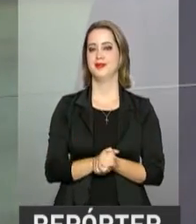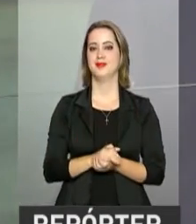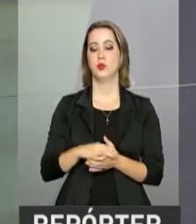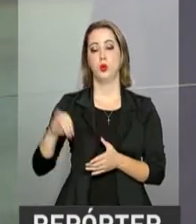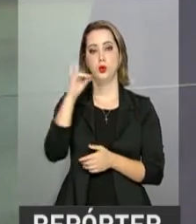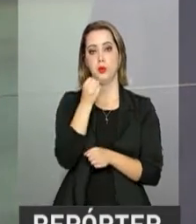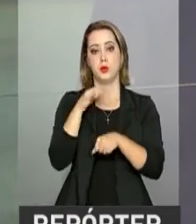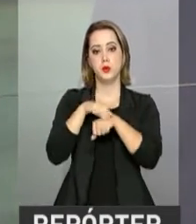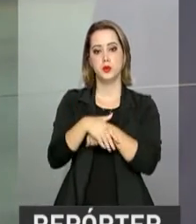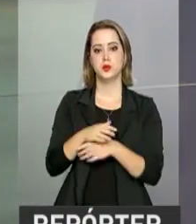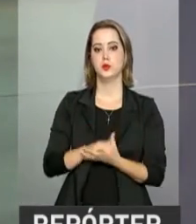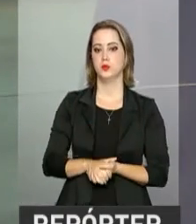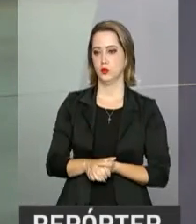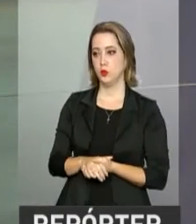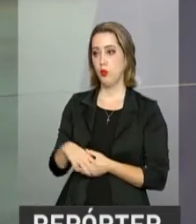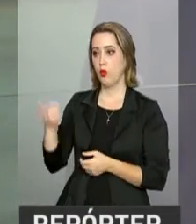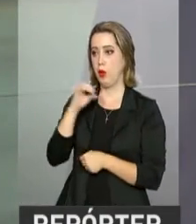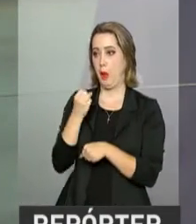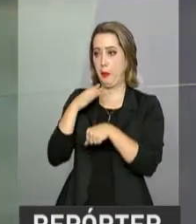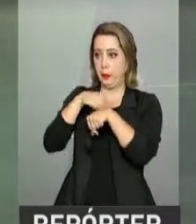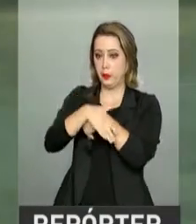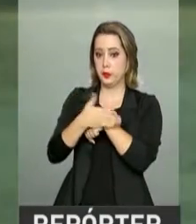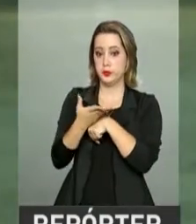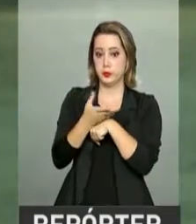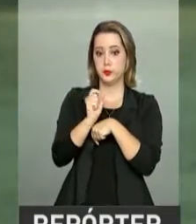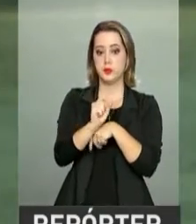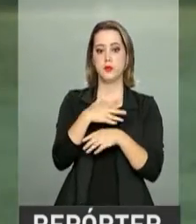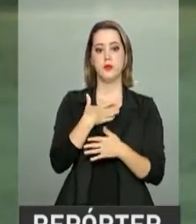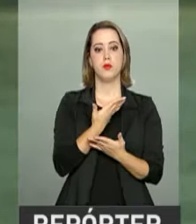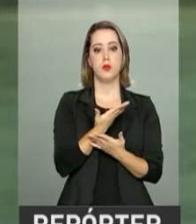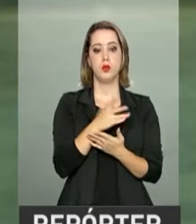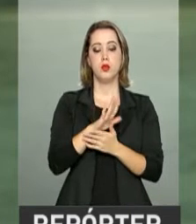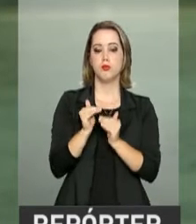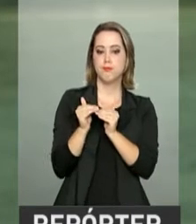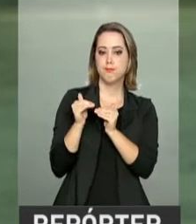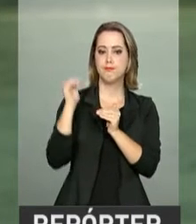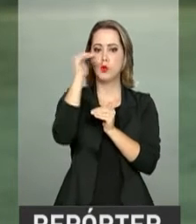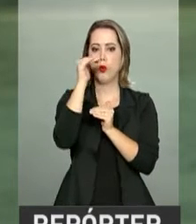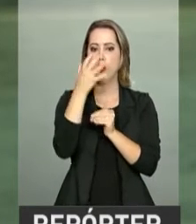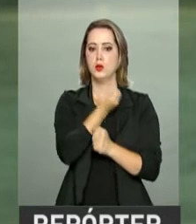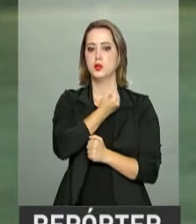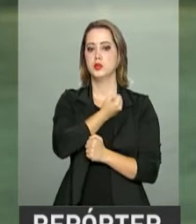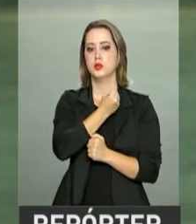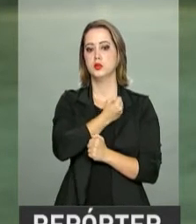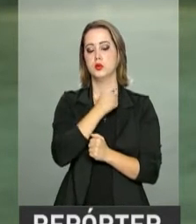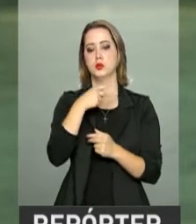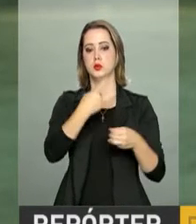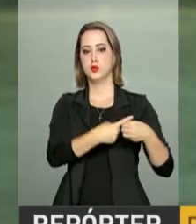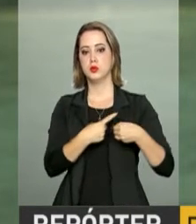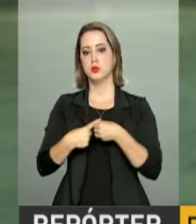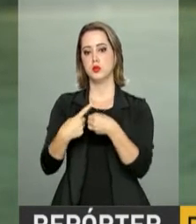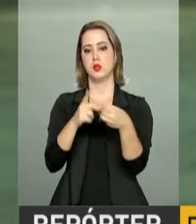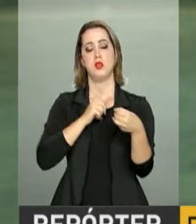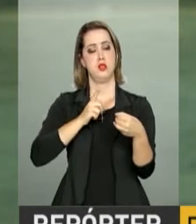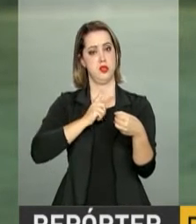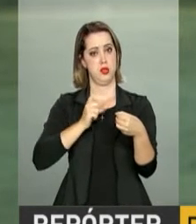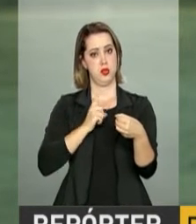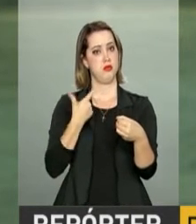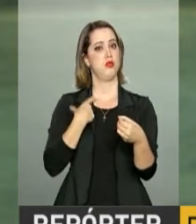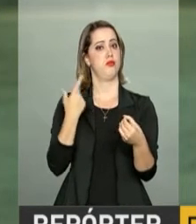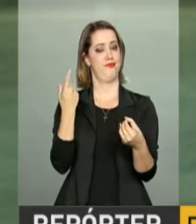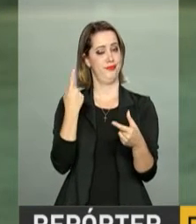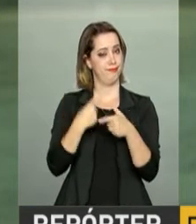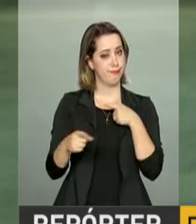noite roberto boa noite olha o roberto houve um aumento no número desses municípios que tiveram a situação de emergência